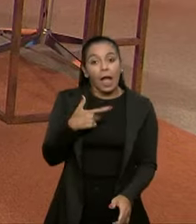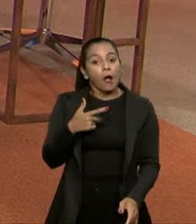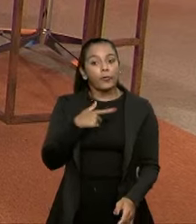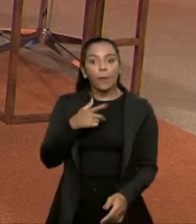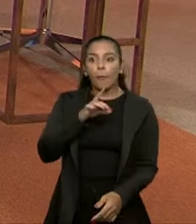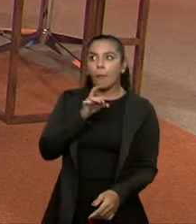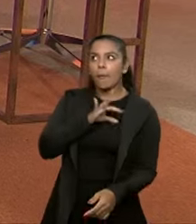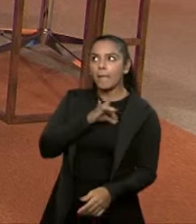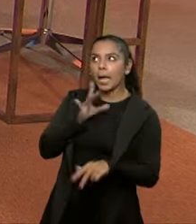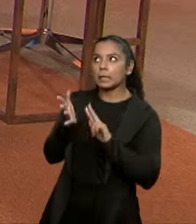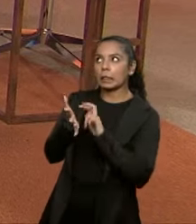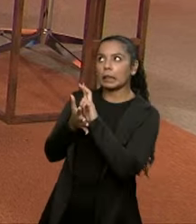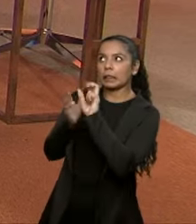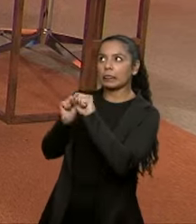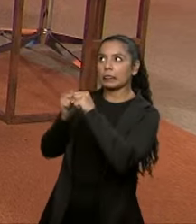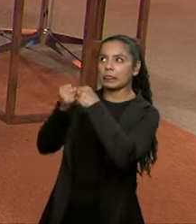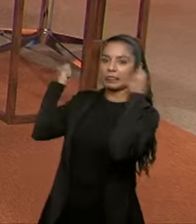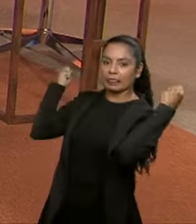subir ali ao vivo e...